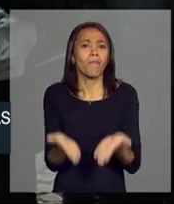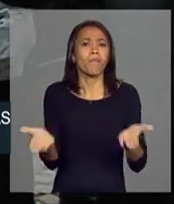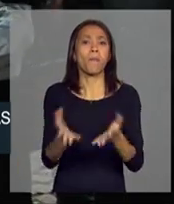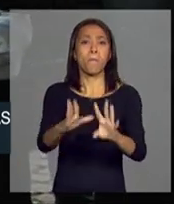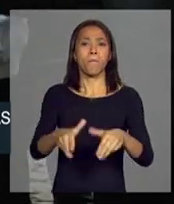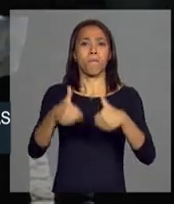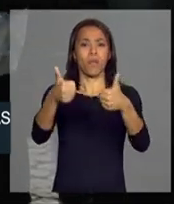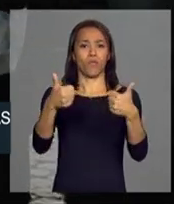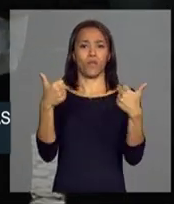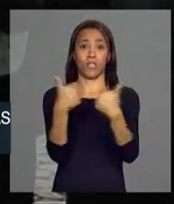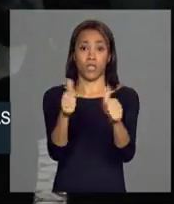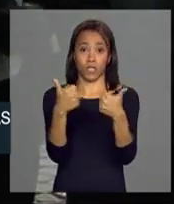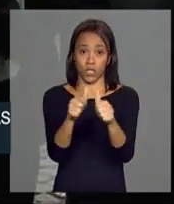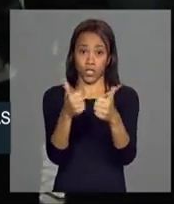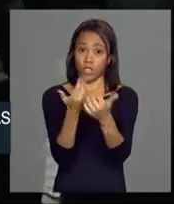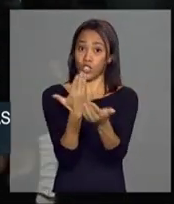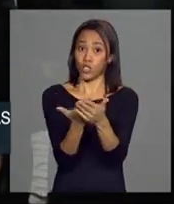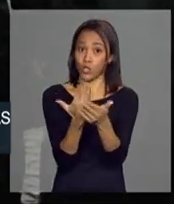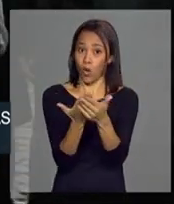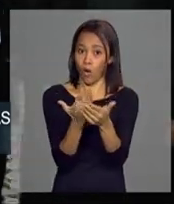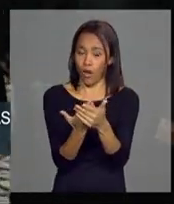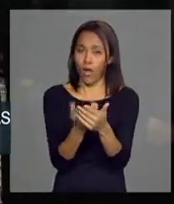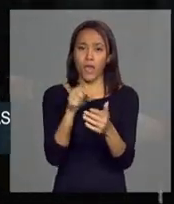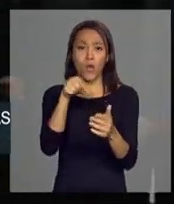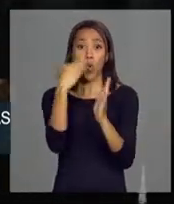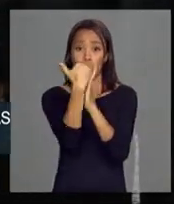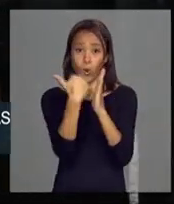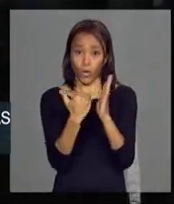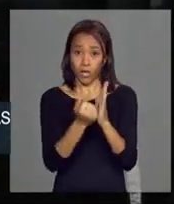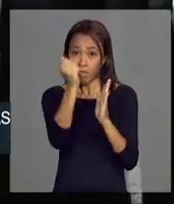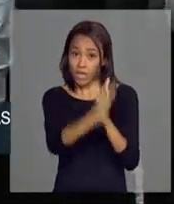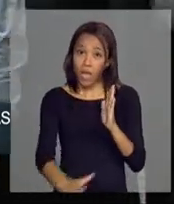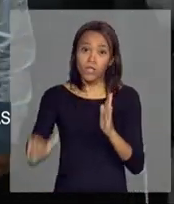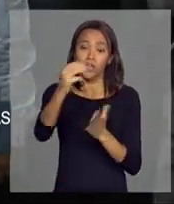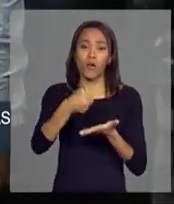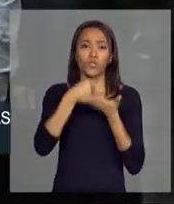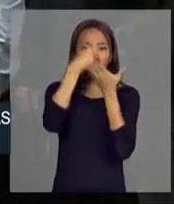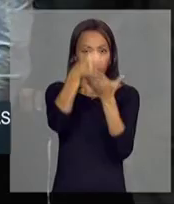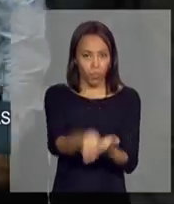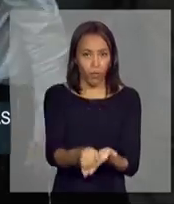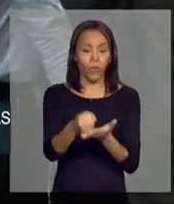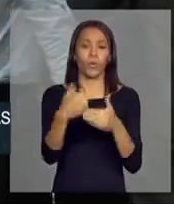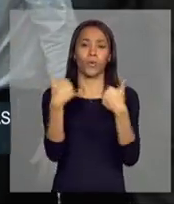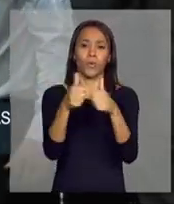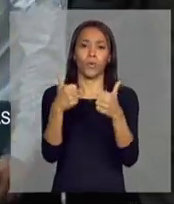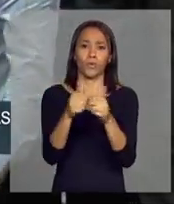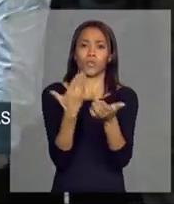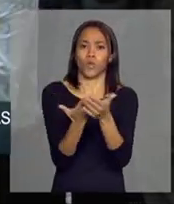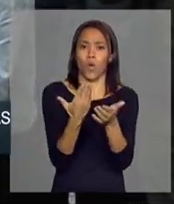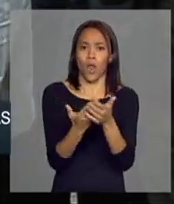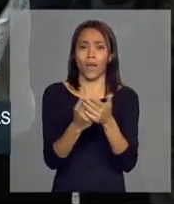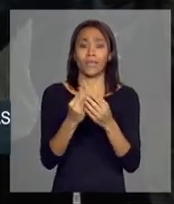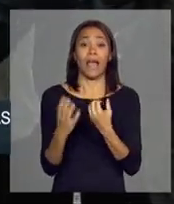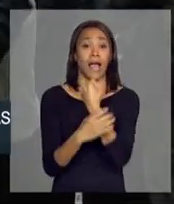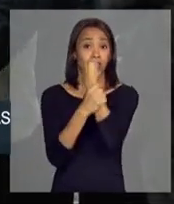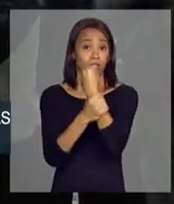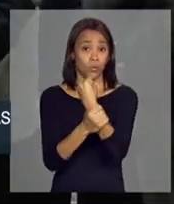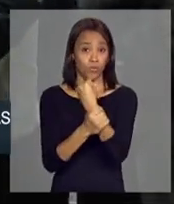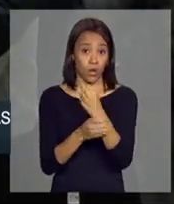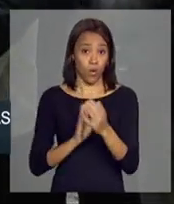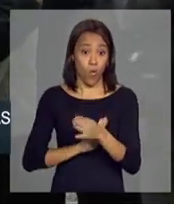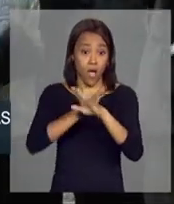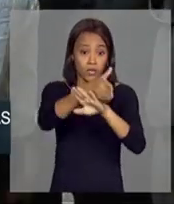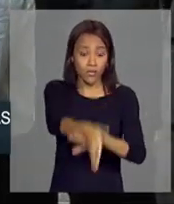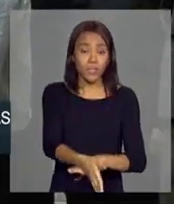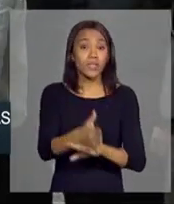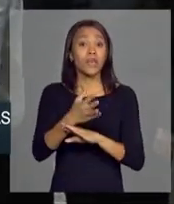no transporte escolar o programa nacional de apoio ao transporte escolar garante o acesso dos alunos das